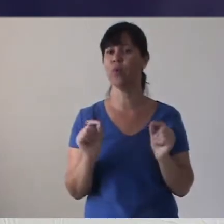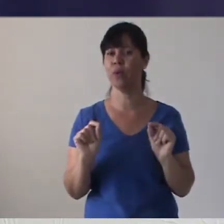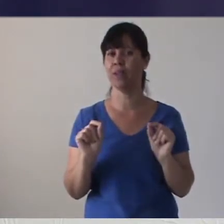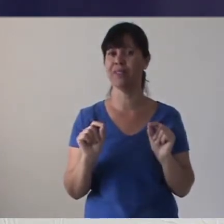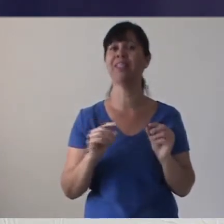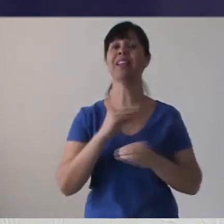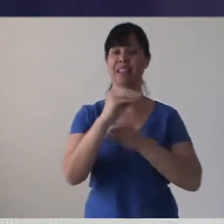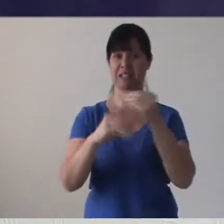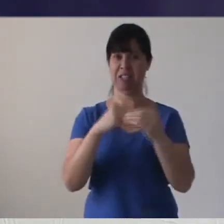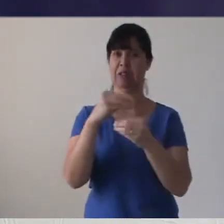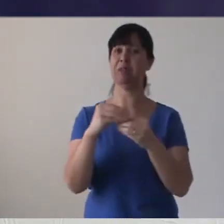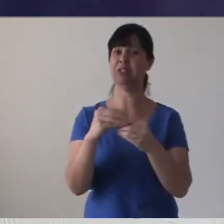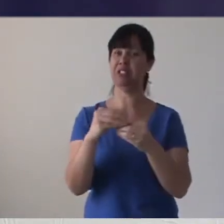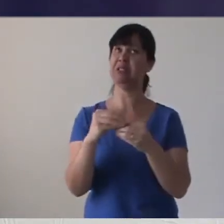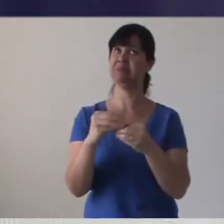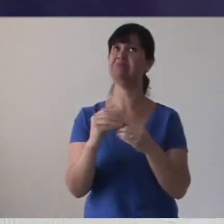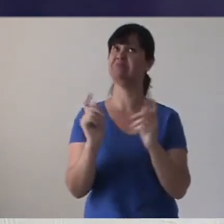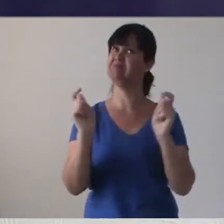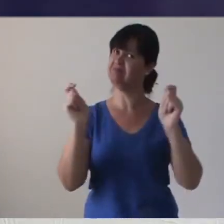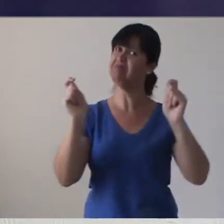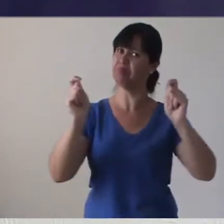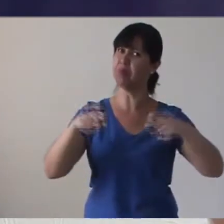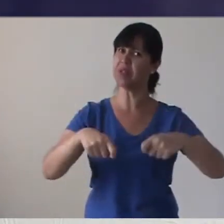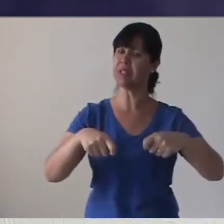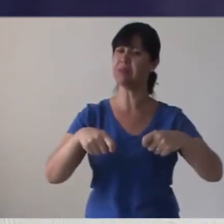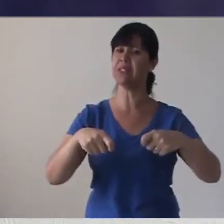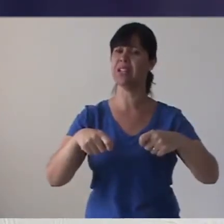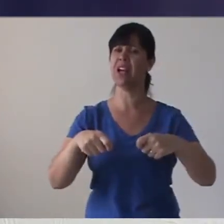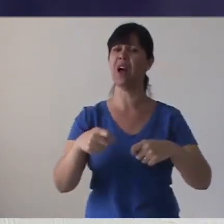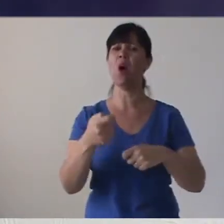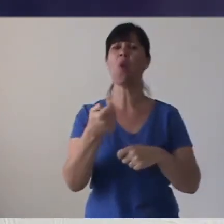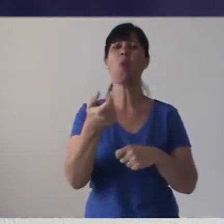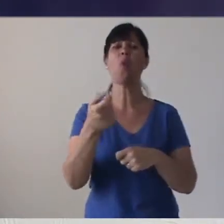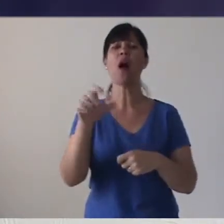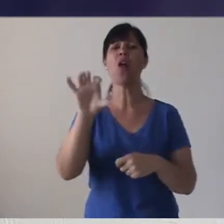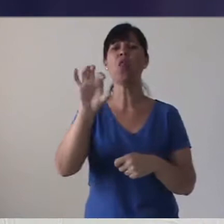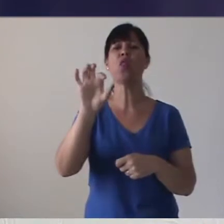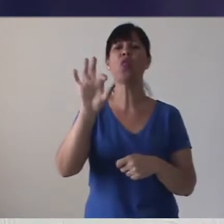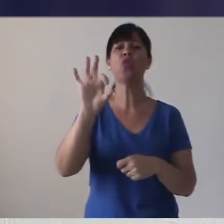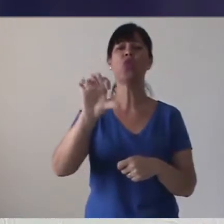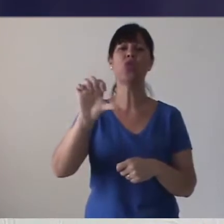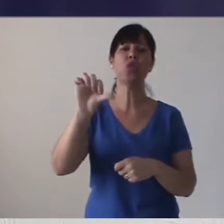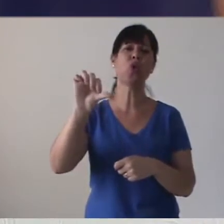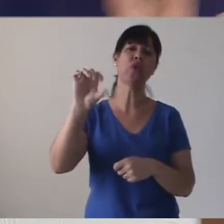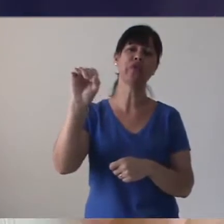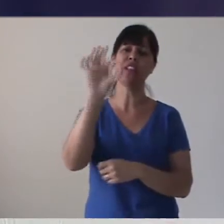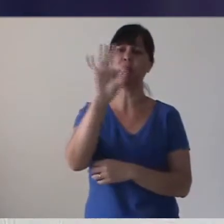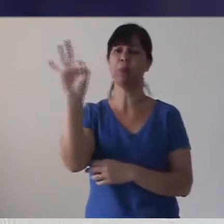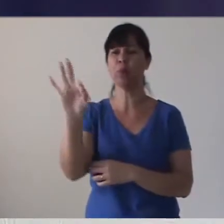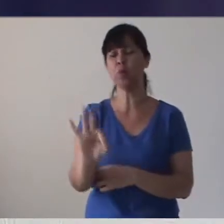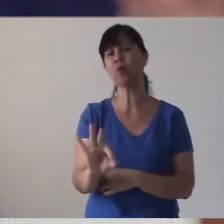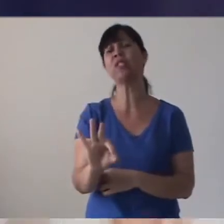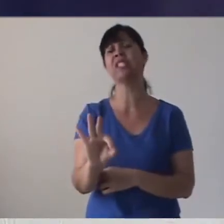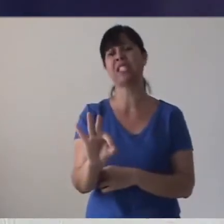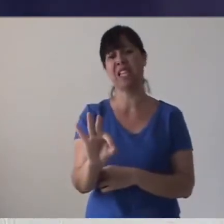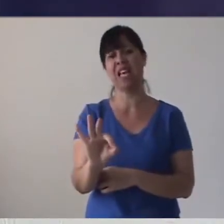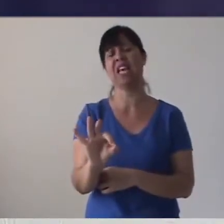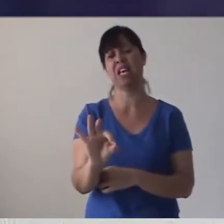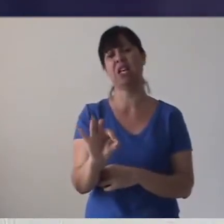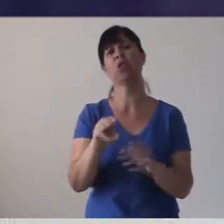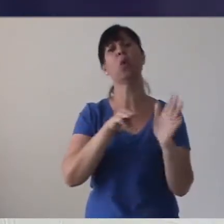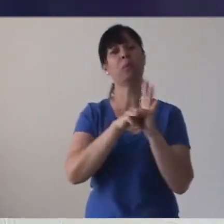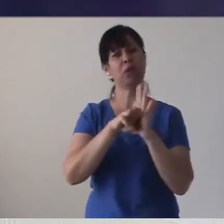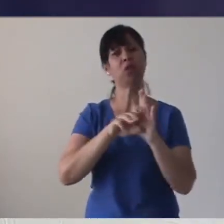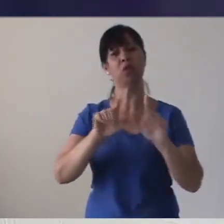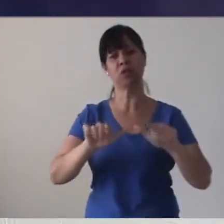Hibridismo provável, né? Quase 90%, né? O blended, o uso de metodologias